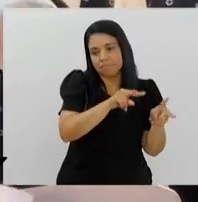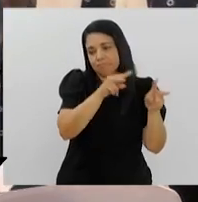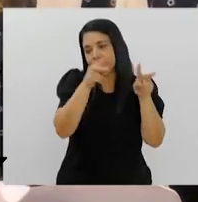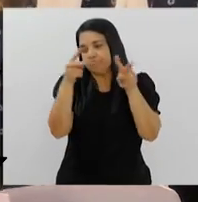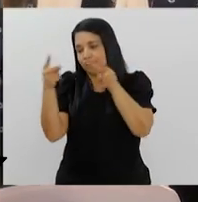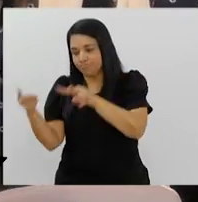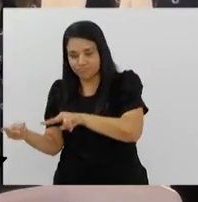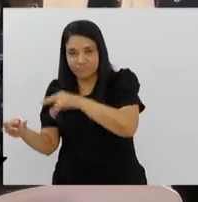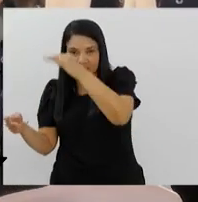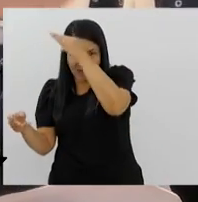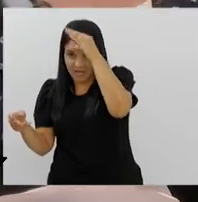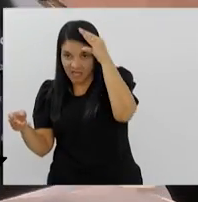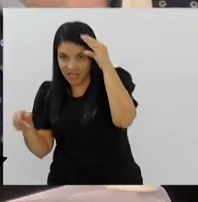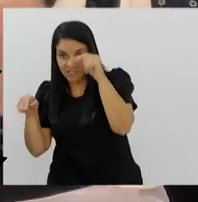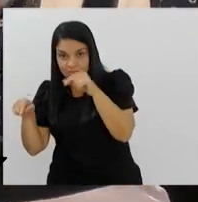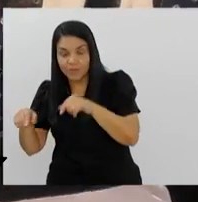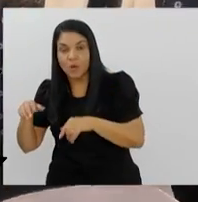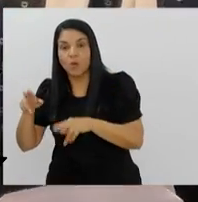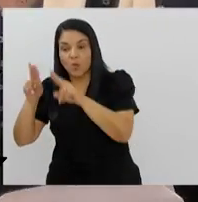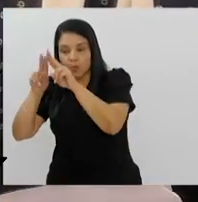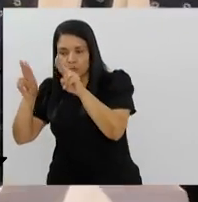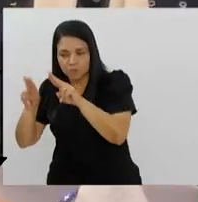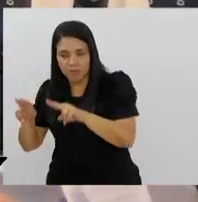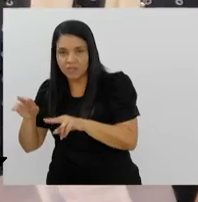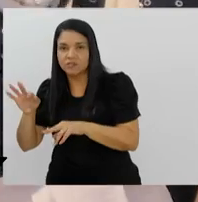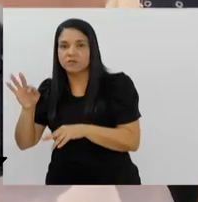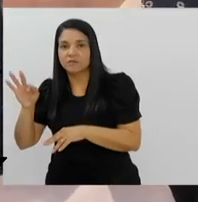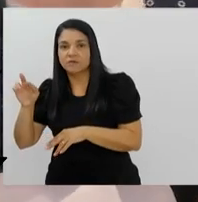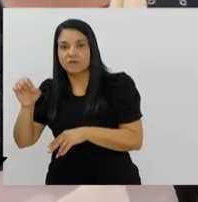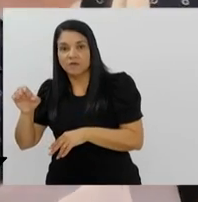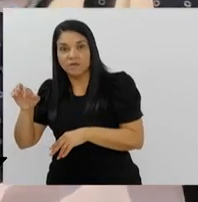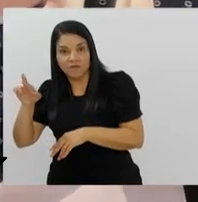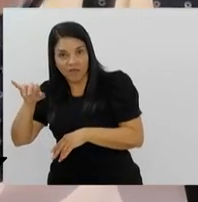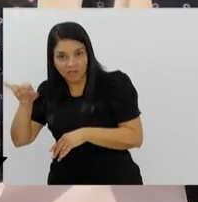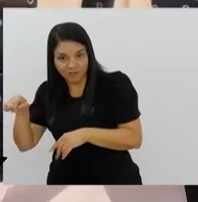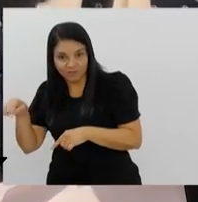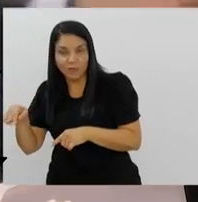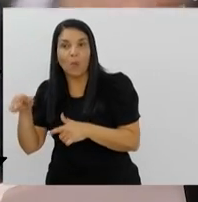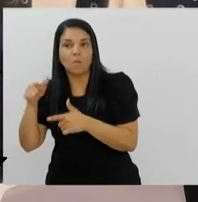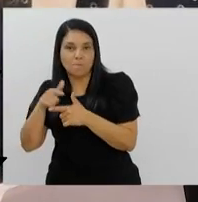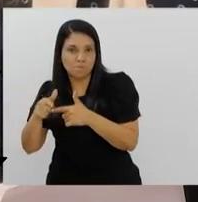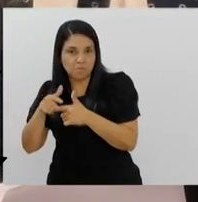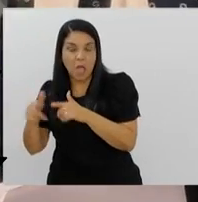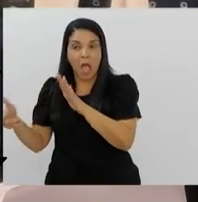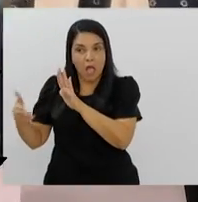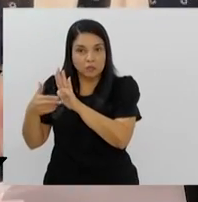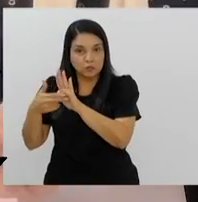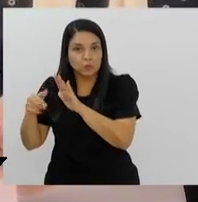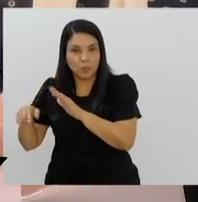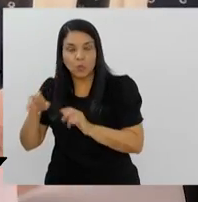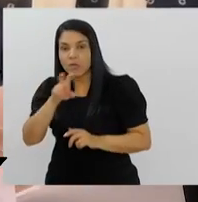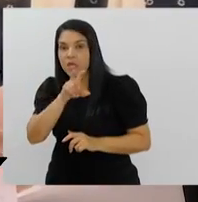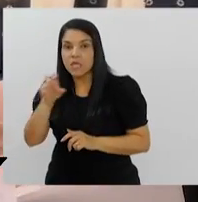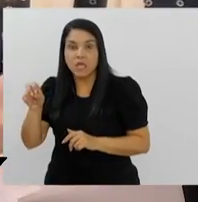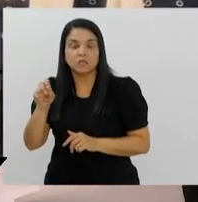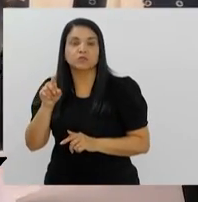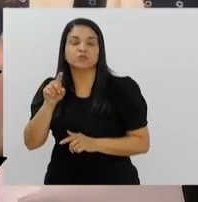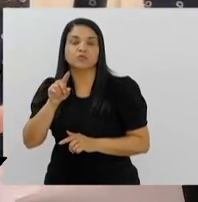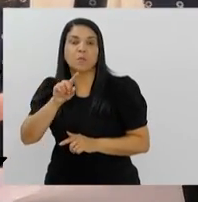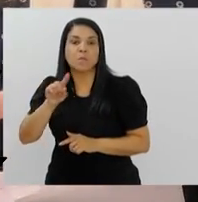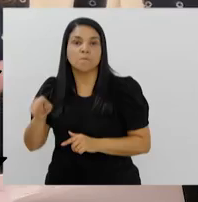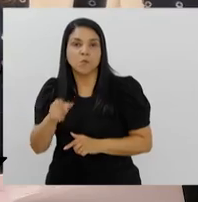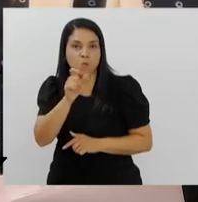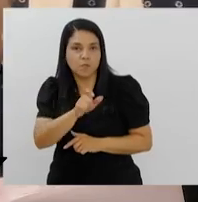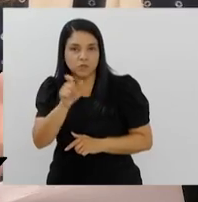os jornais dizem não sei o que tô falando né e eu sei Vim do setor privado conheço bem esse negócio então vieram com uma carteira assumiram 500.000 vidas não